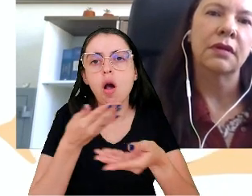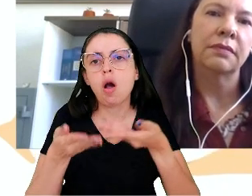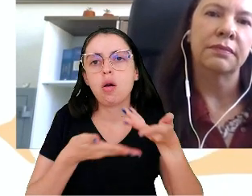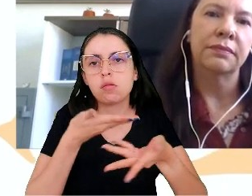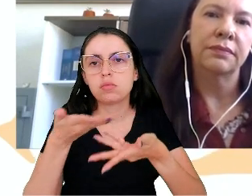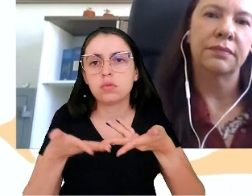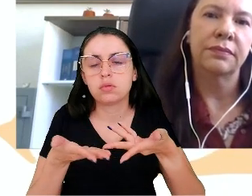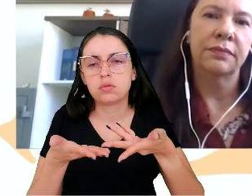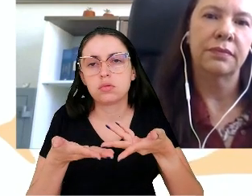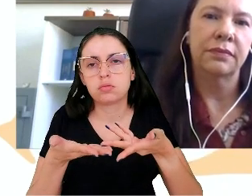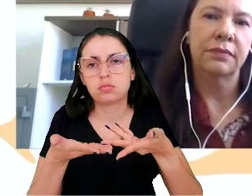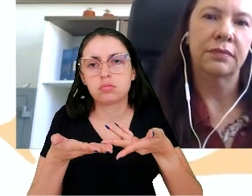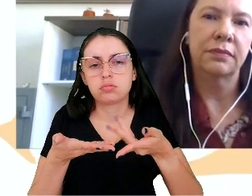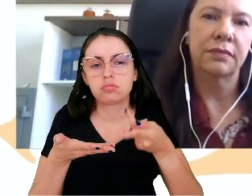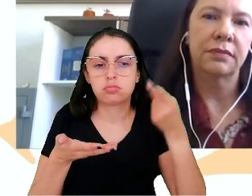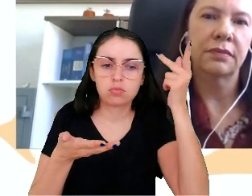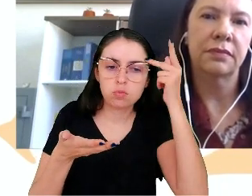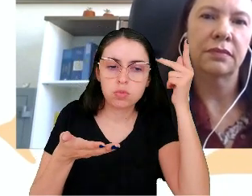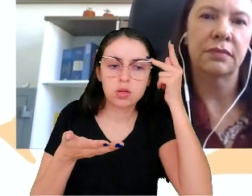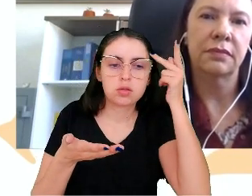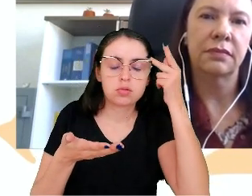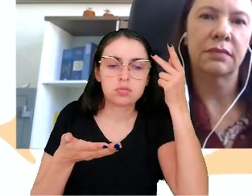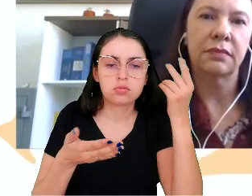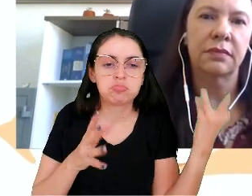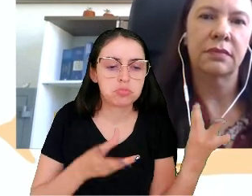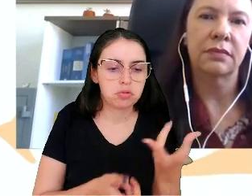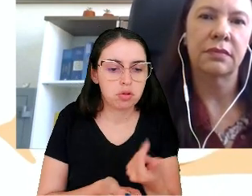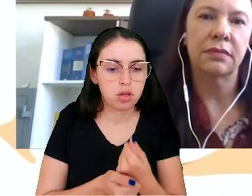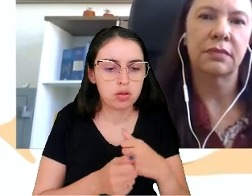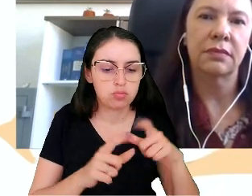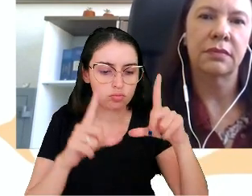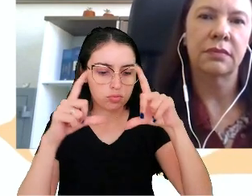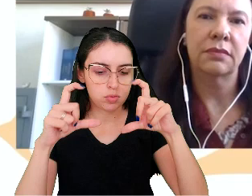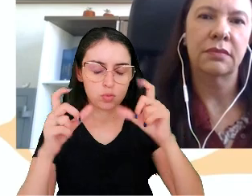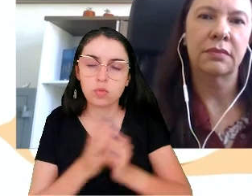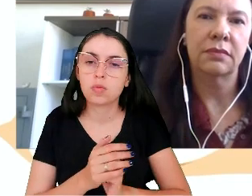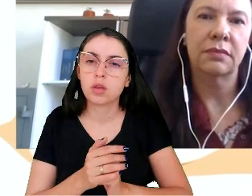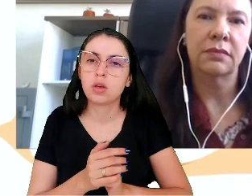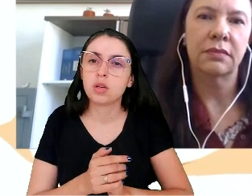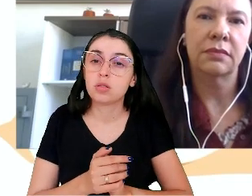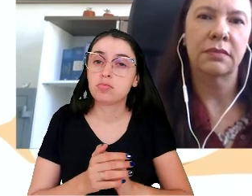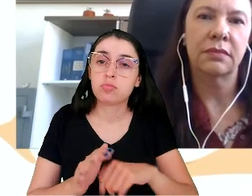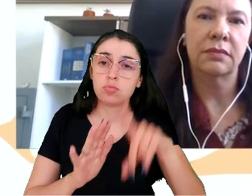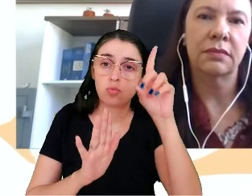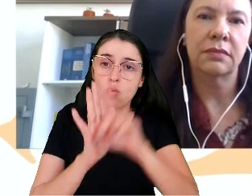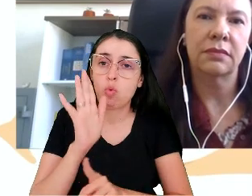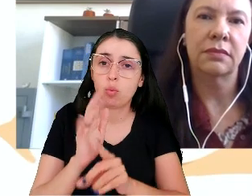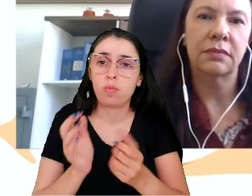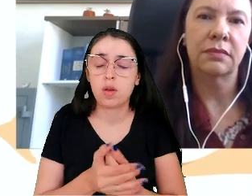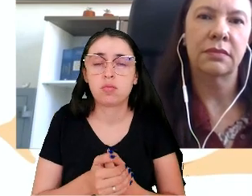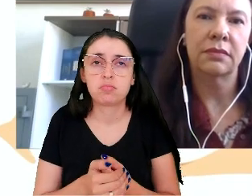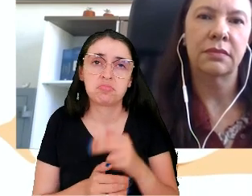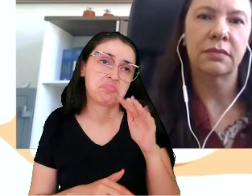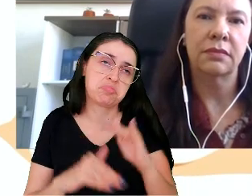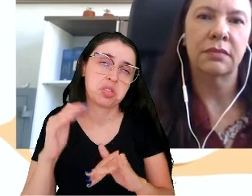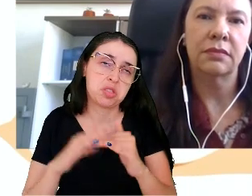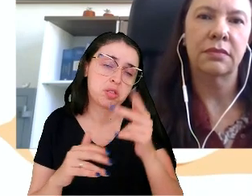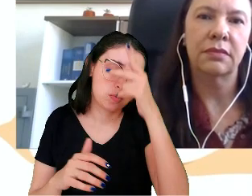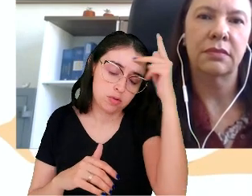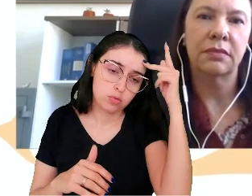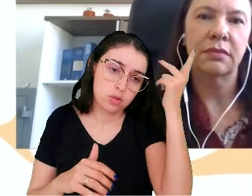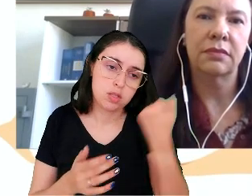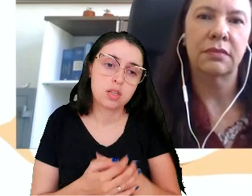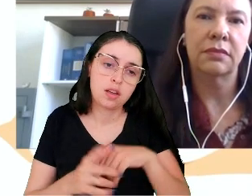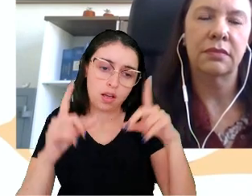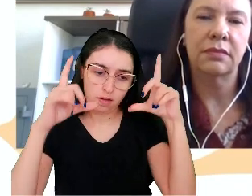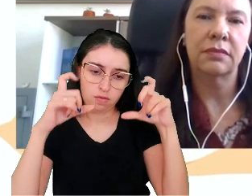se conduz uma narrativa dentro de uma série documental, que para a maioria das pessoas, obviamente,